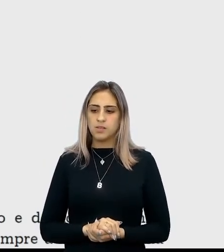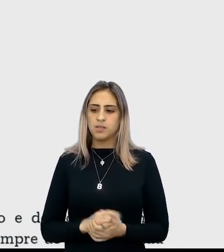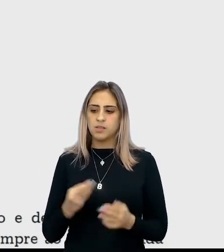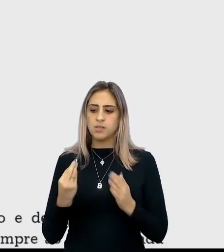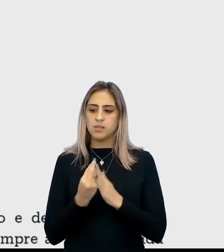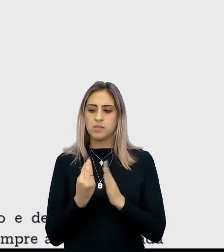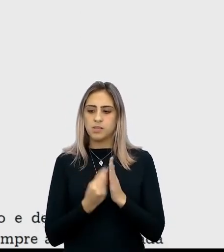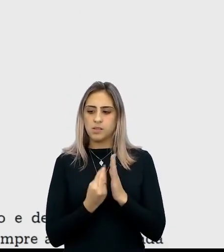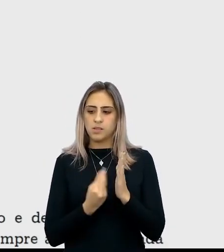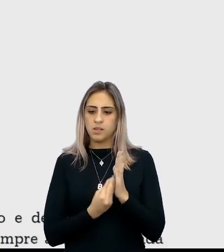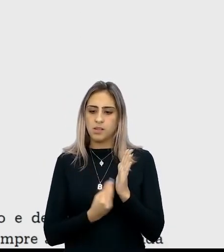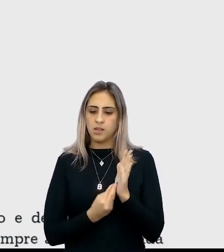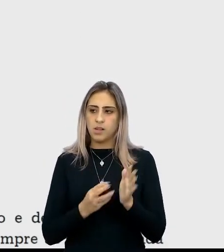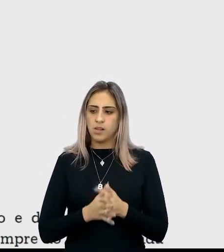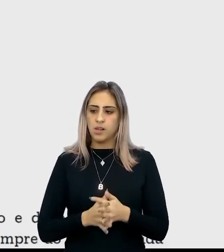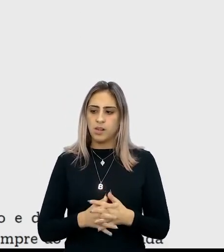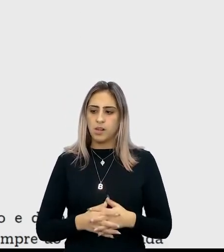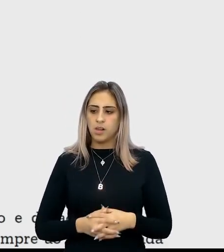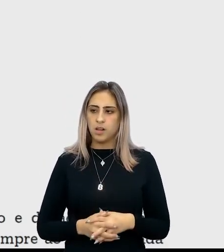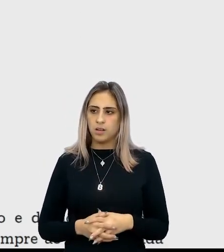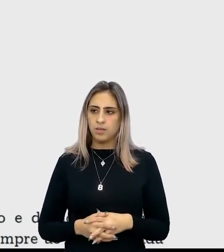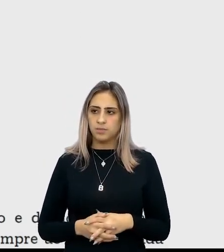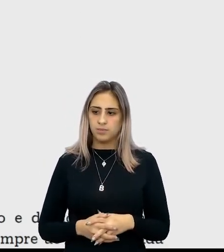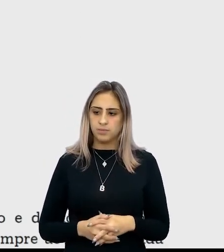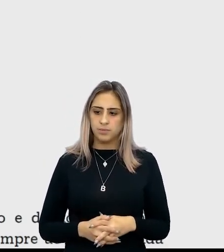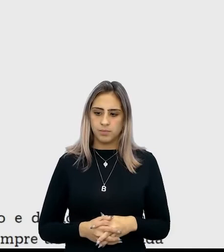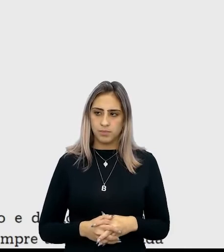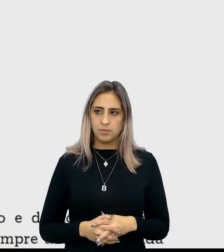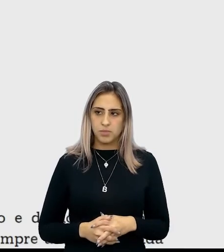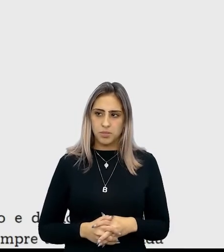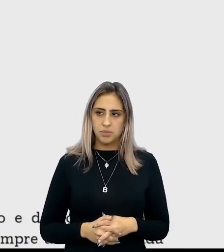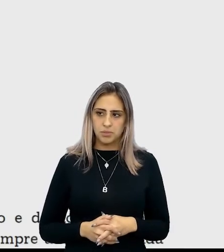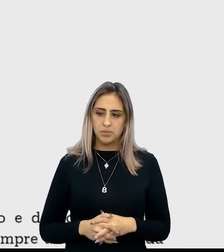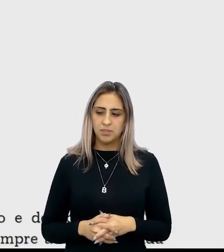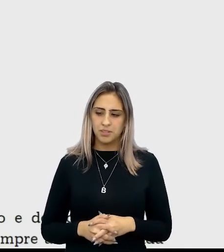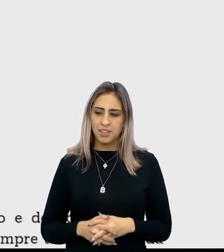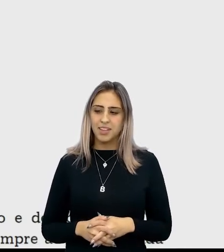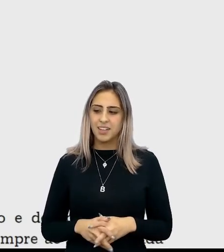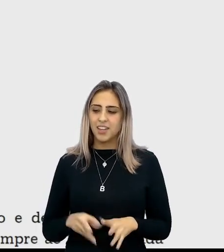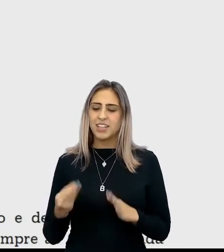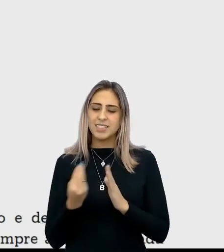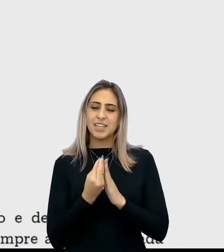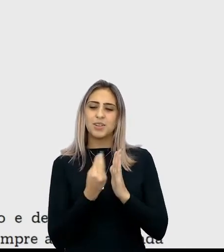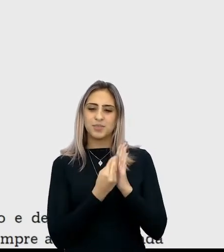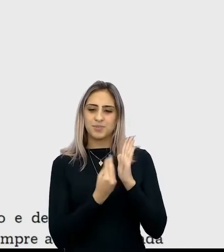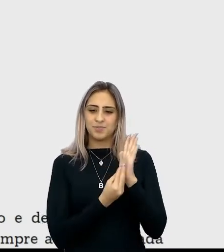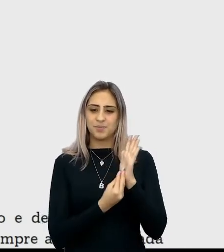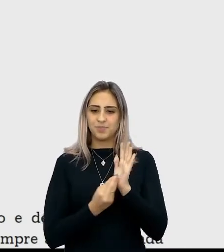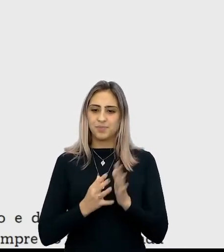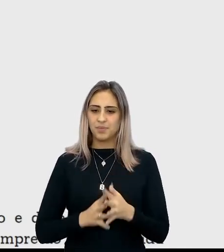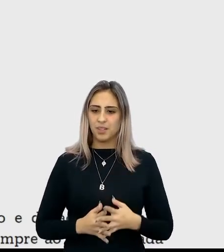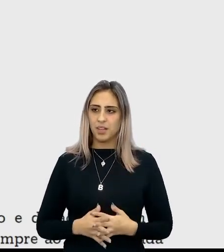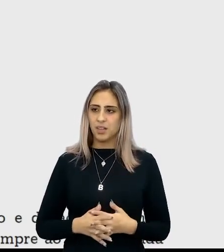N aqui, o número de parcelas. Ele está de 0 a 5. Na última linha, de 0 a 5, a gente